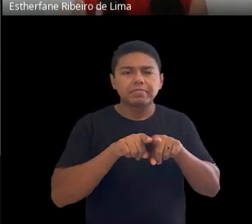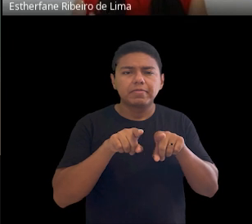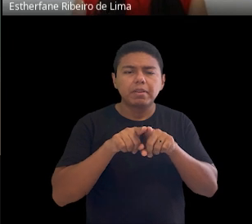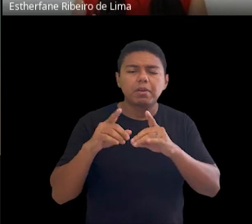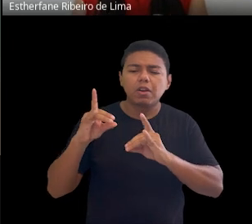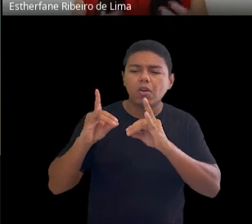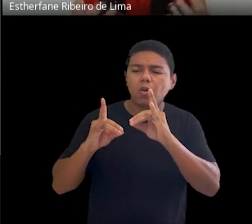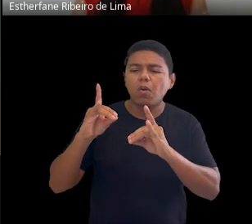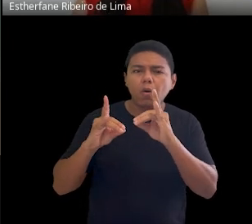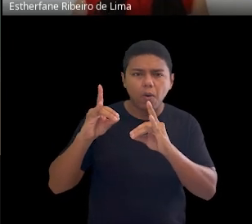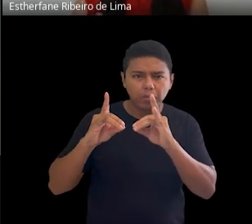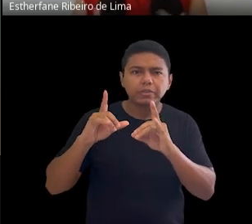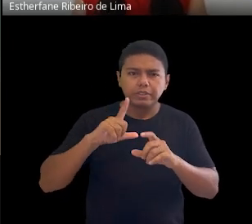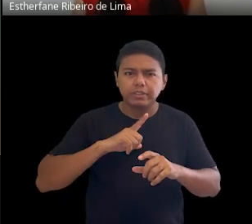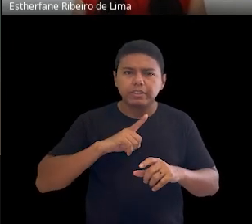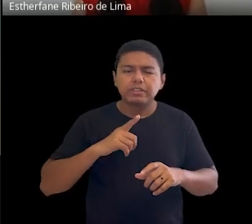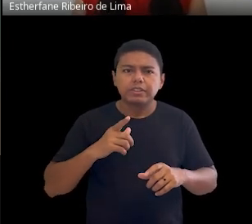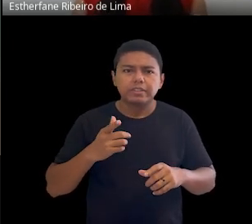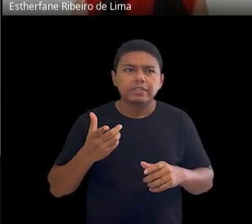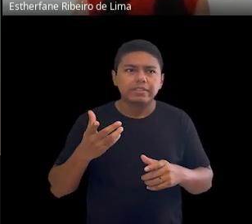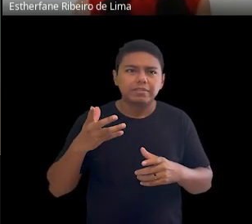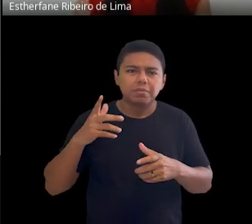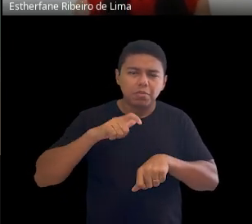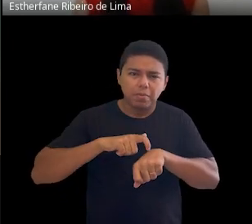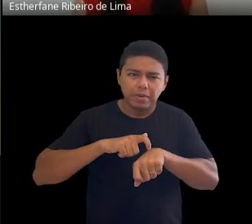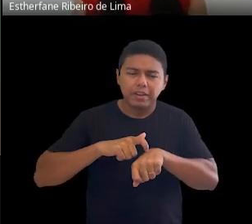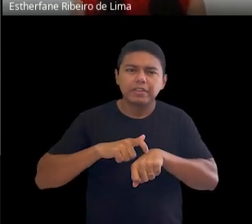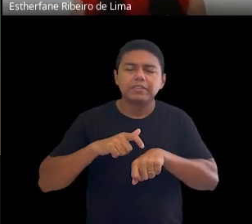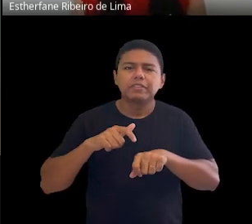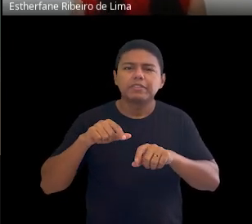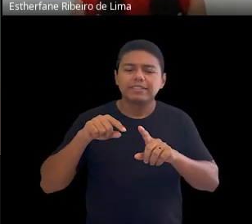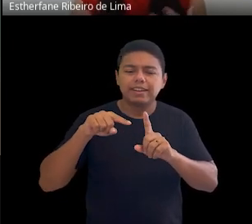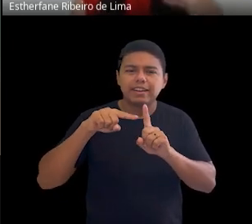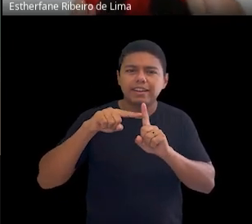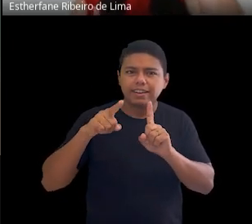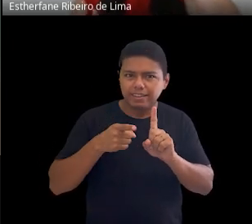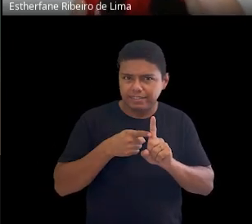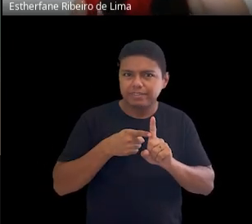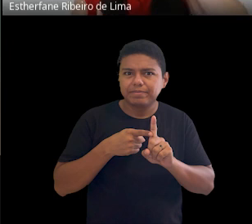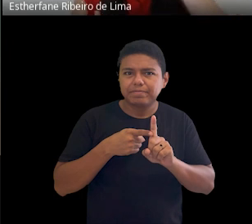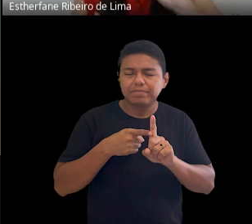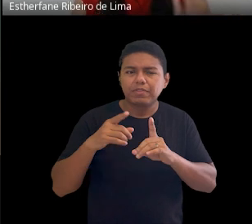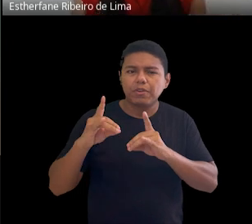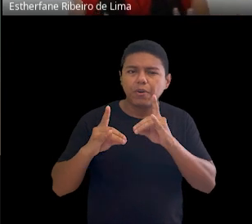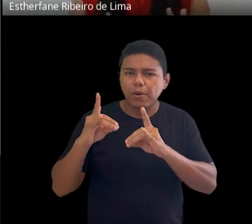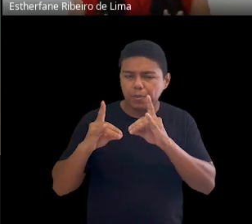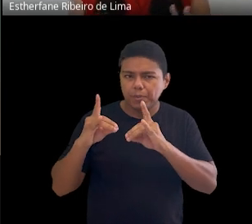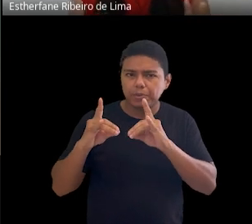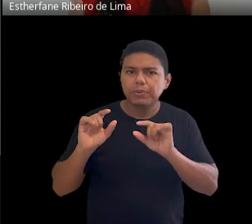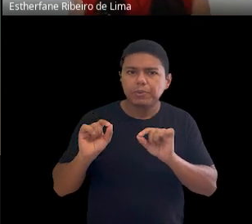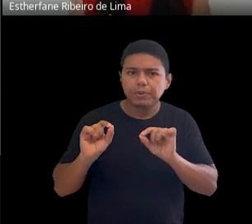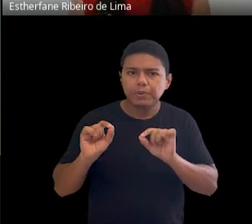Esse hormônio que é produzido na gestação, que é o